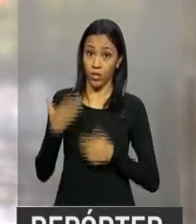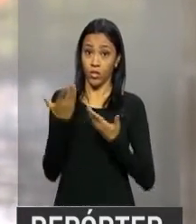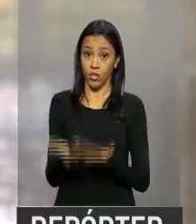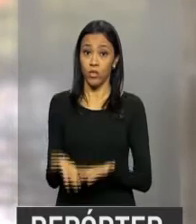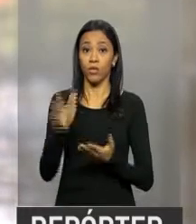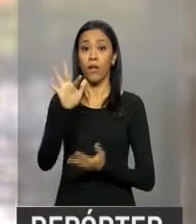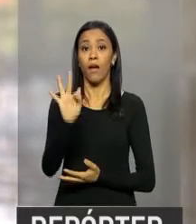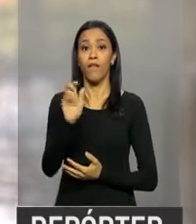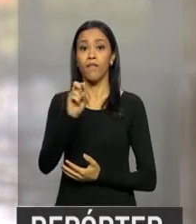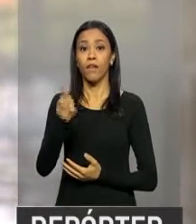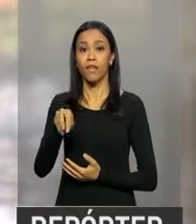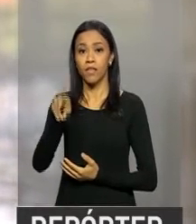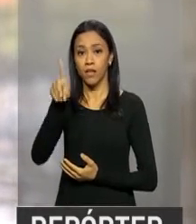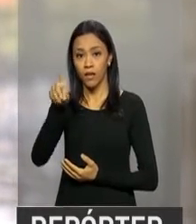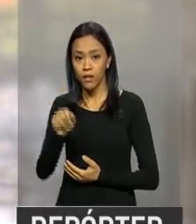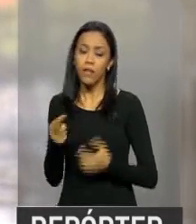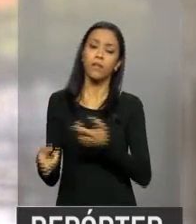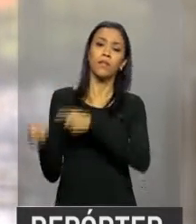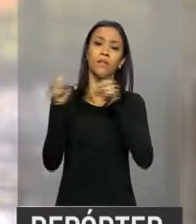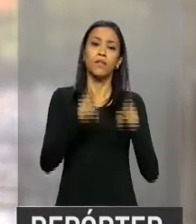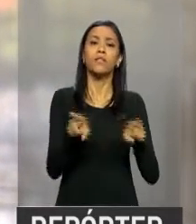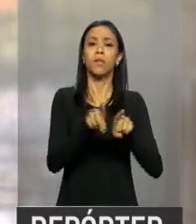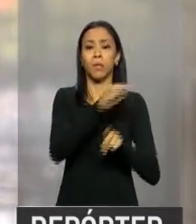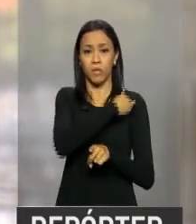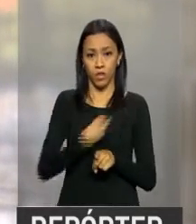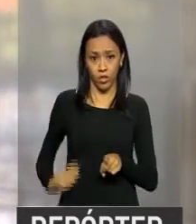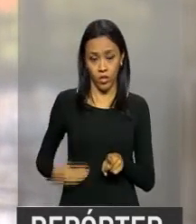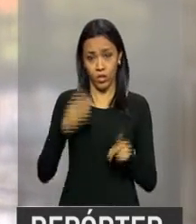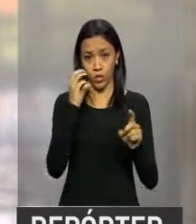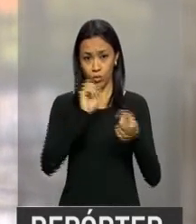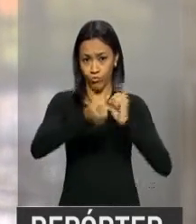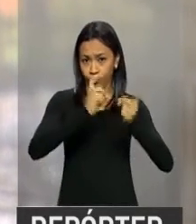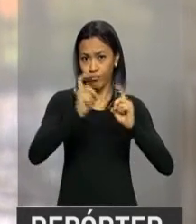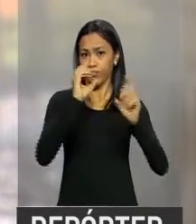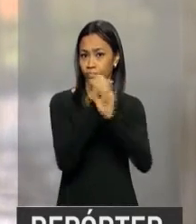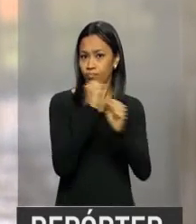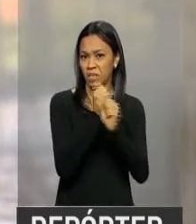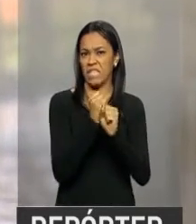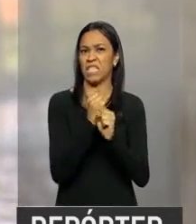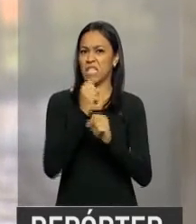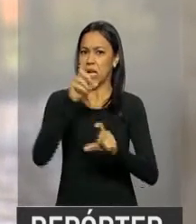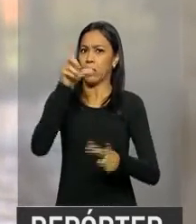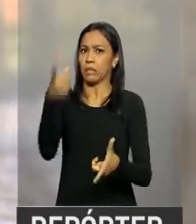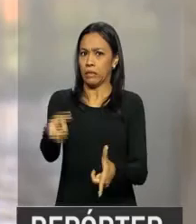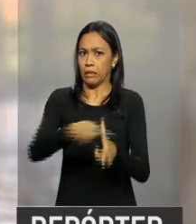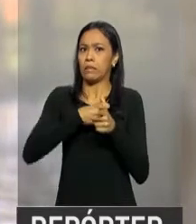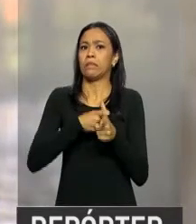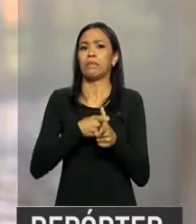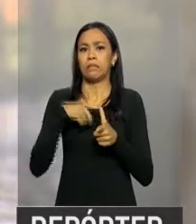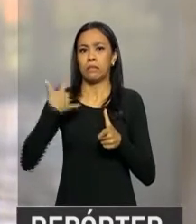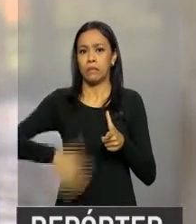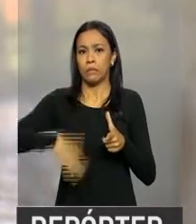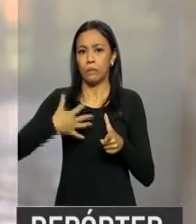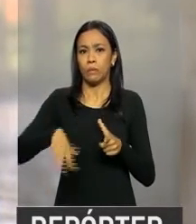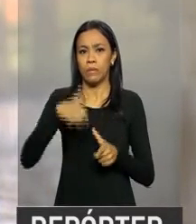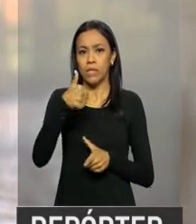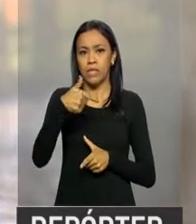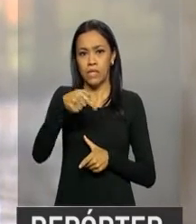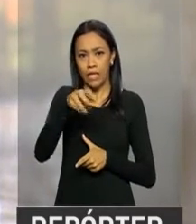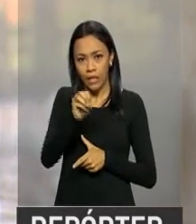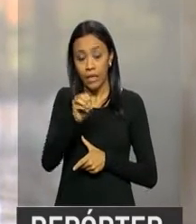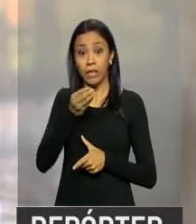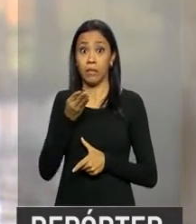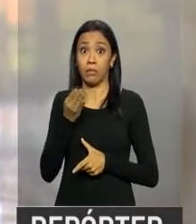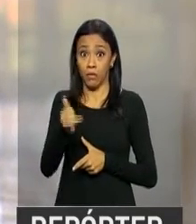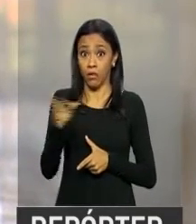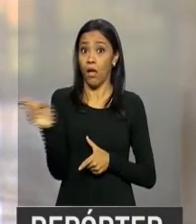Meirelles, e do Planejamento, Romero Jucá, e prevê um déficit de até 170 bilhões de reais para o governo central